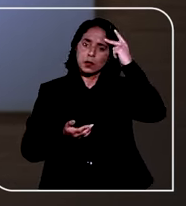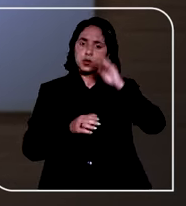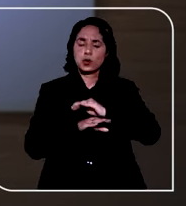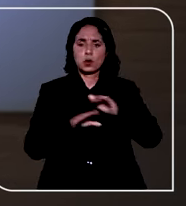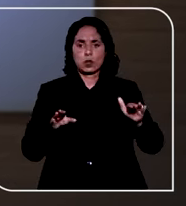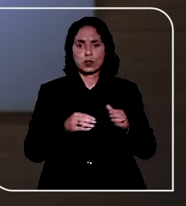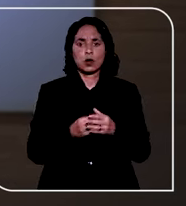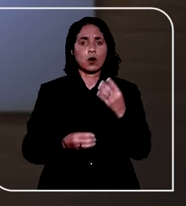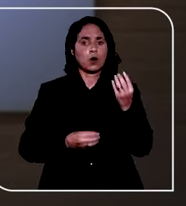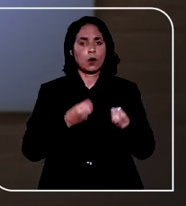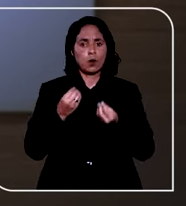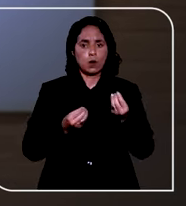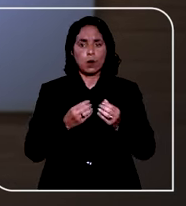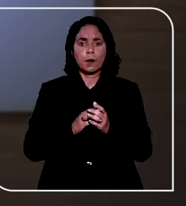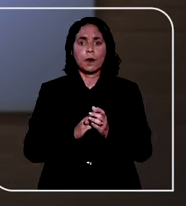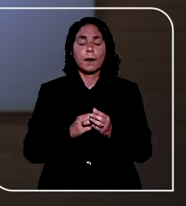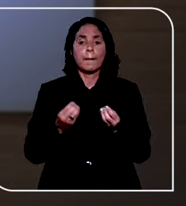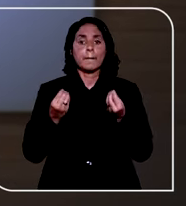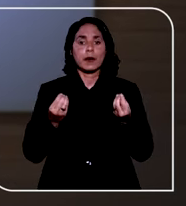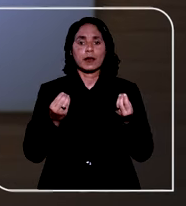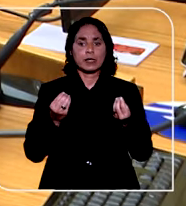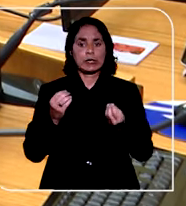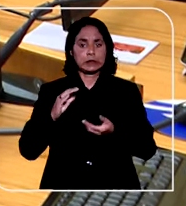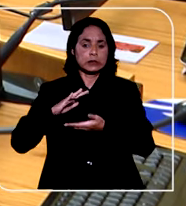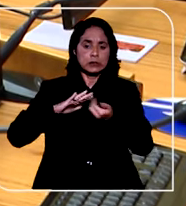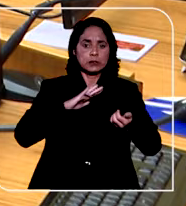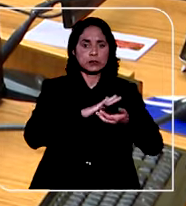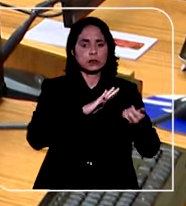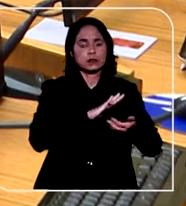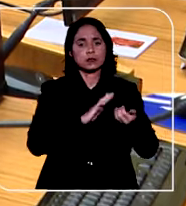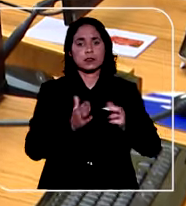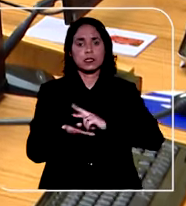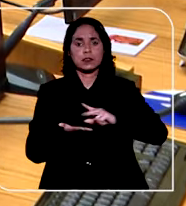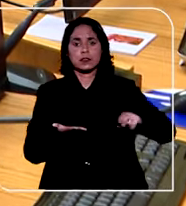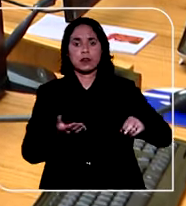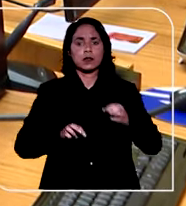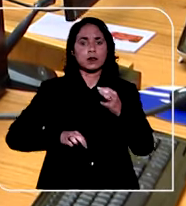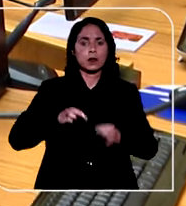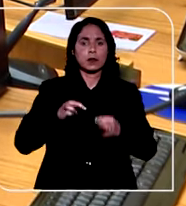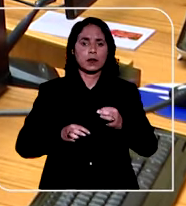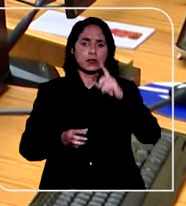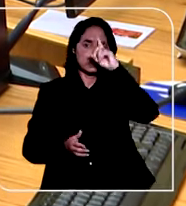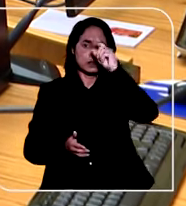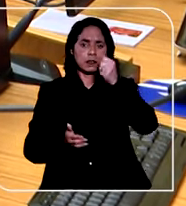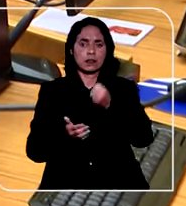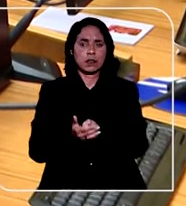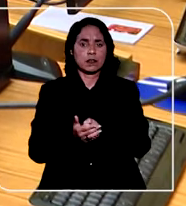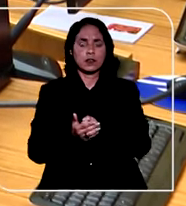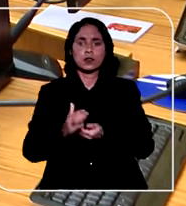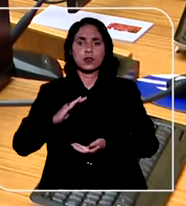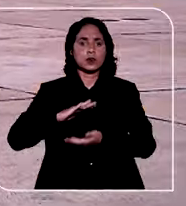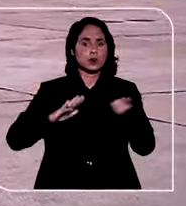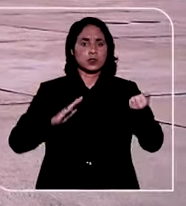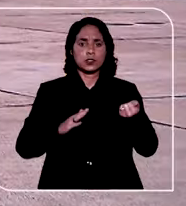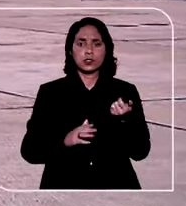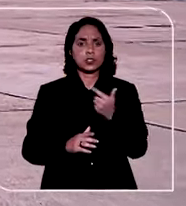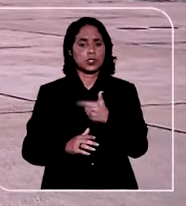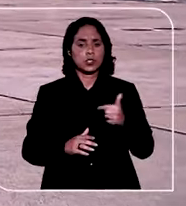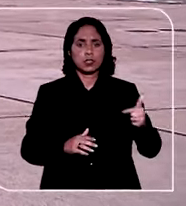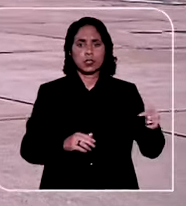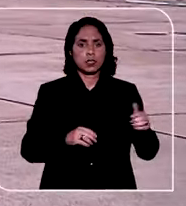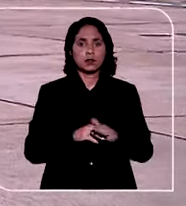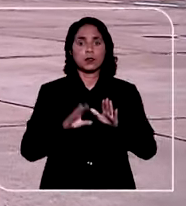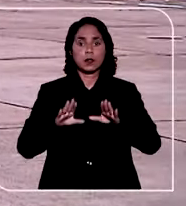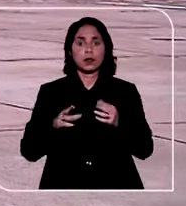objeto com o intuito de subtrair o bem os ministros decidiram não suspender o trâmite dos processos que tratam